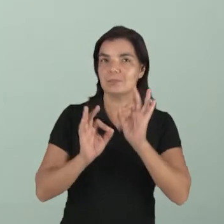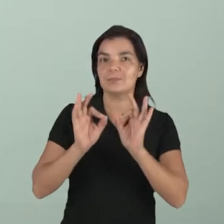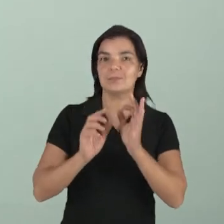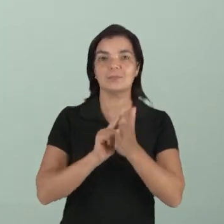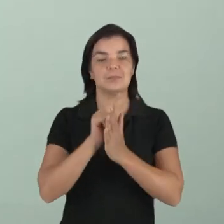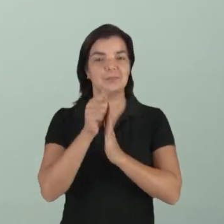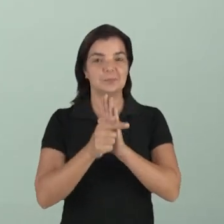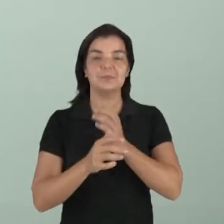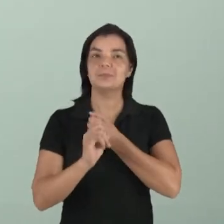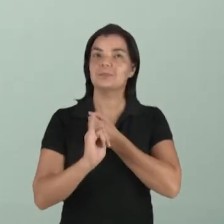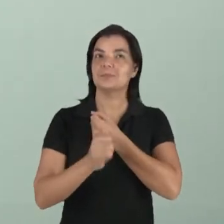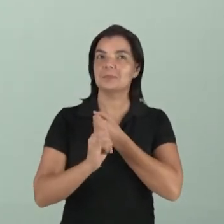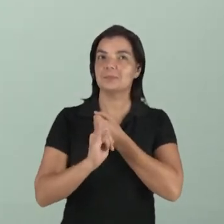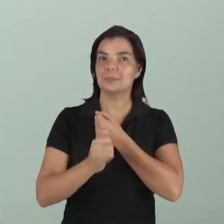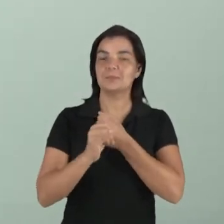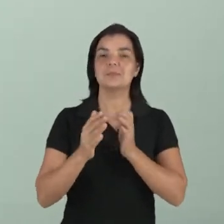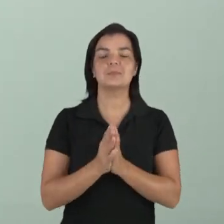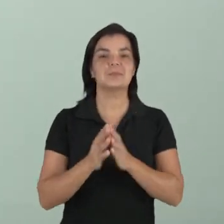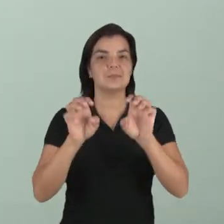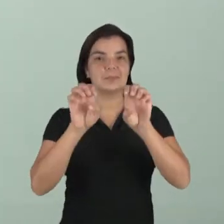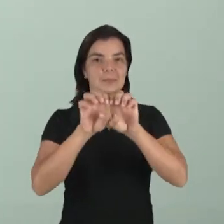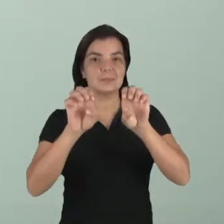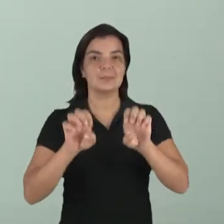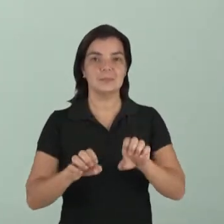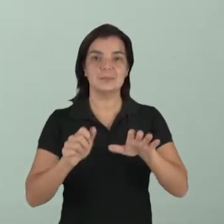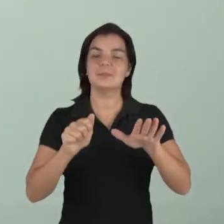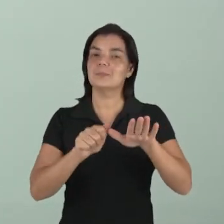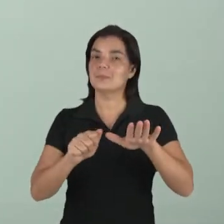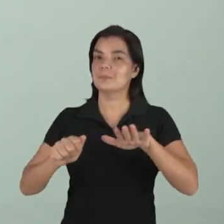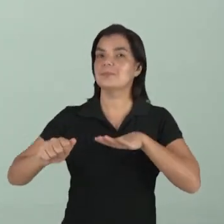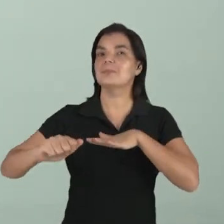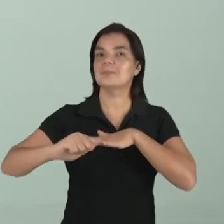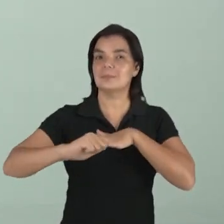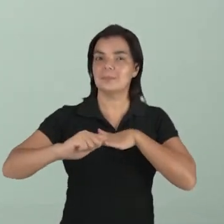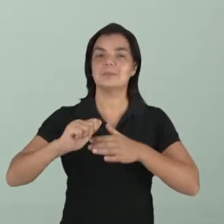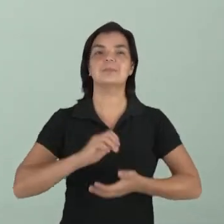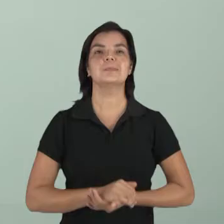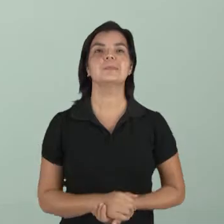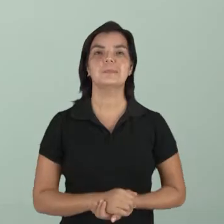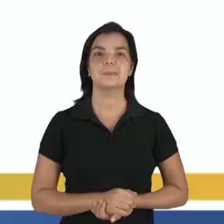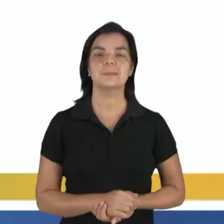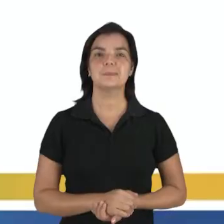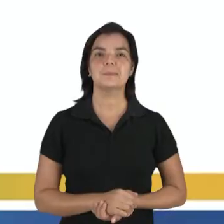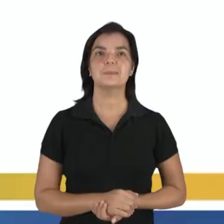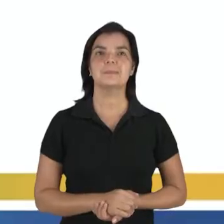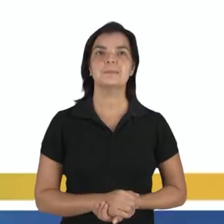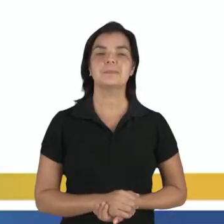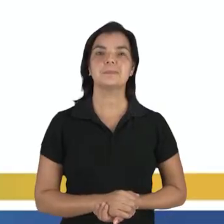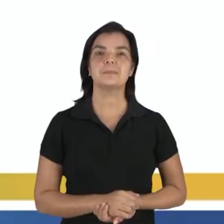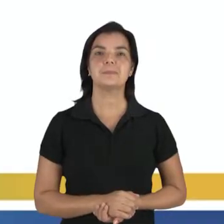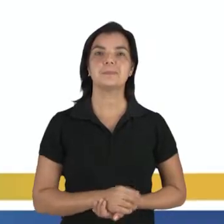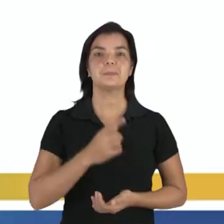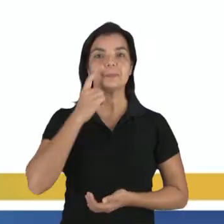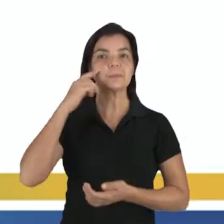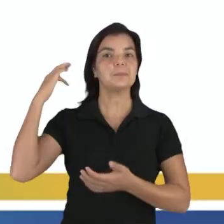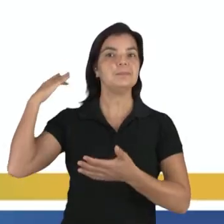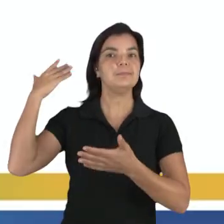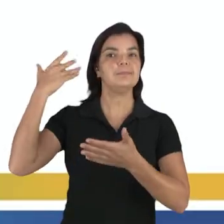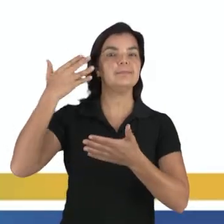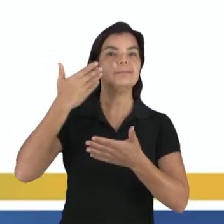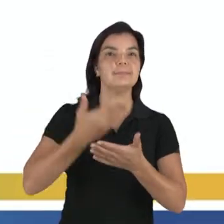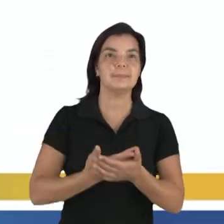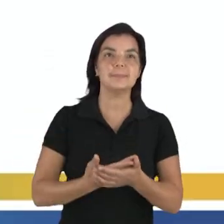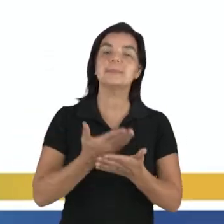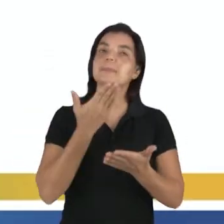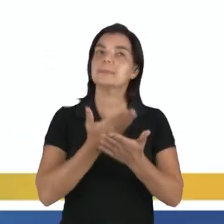do gênero crônica, vamos trabalhar um pouquinho da estrutura e do enredo. Vamos lá. Recapitulando,